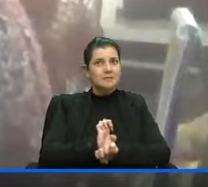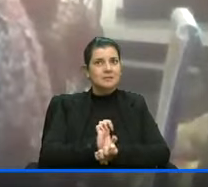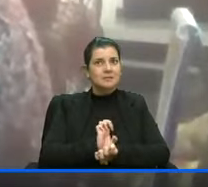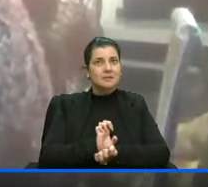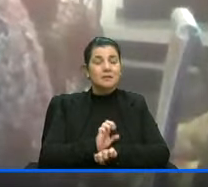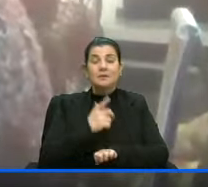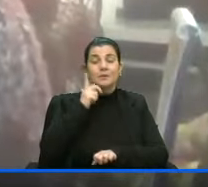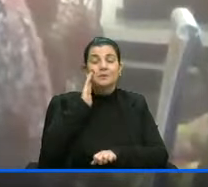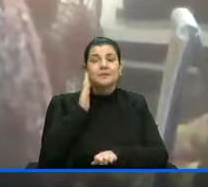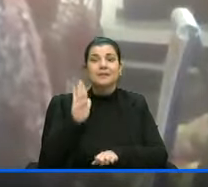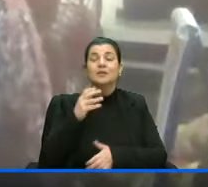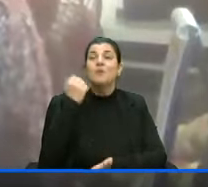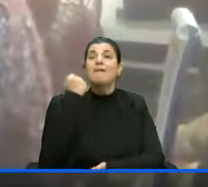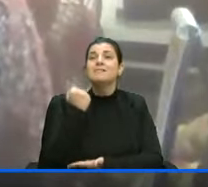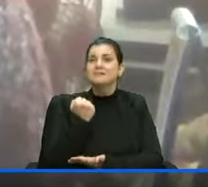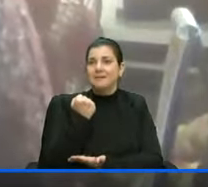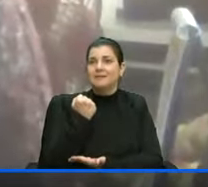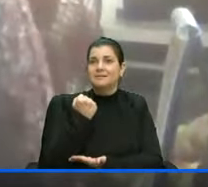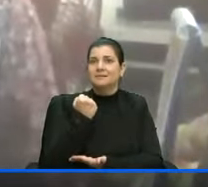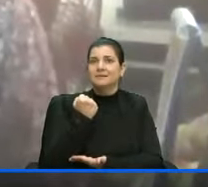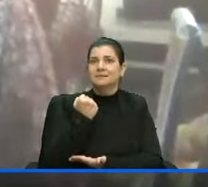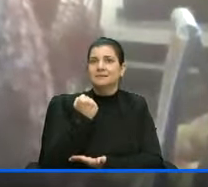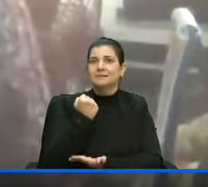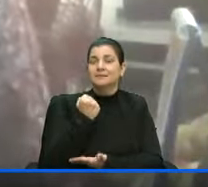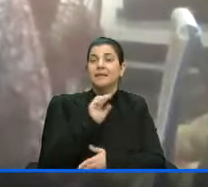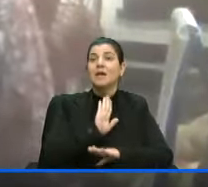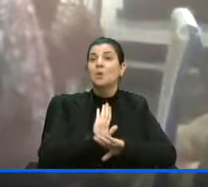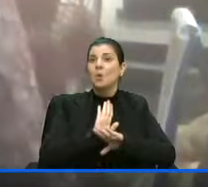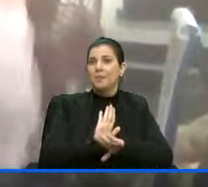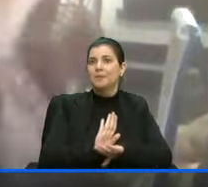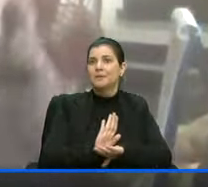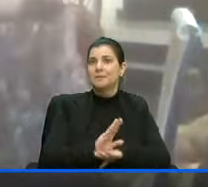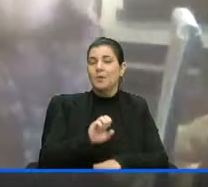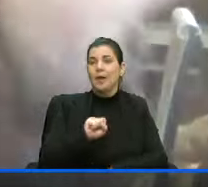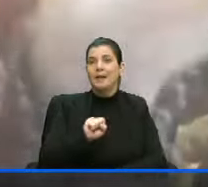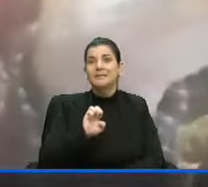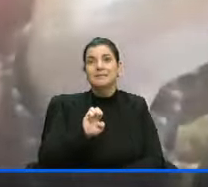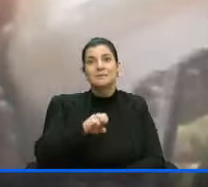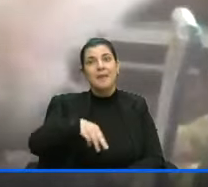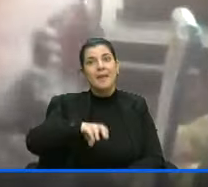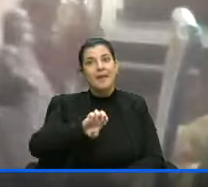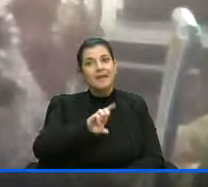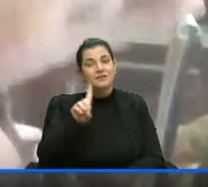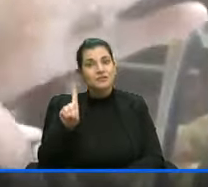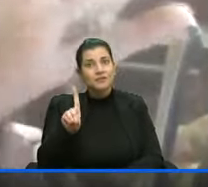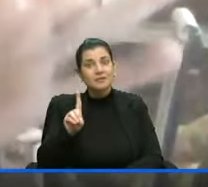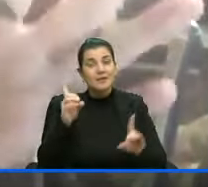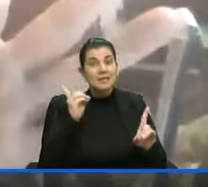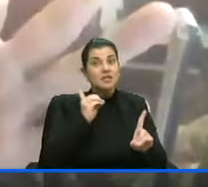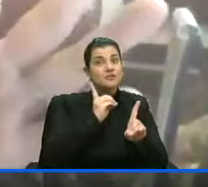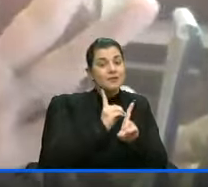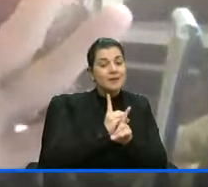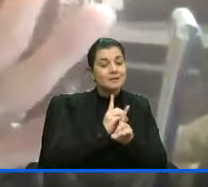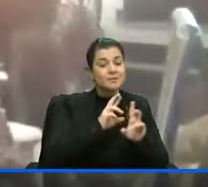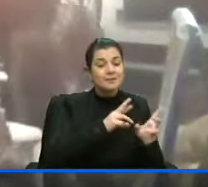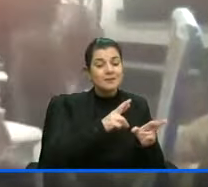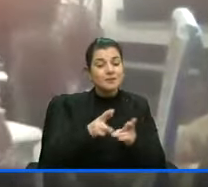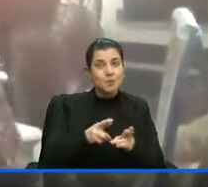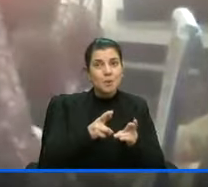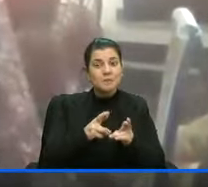de colaboração. Regime de colaboração. A SMED, então, identificando as regiões, poderia abrir